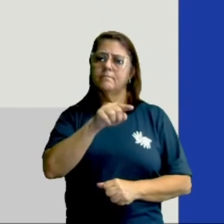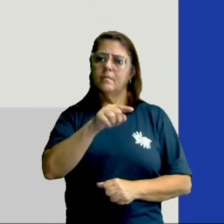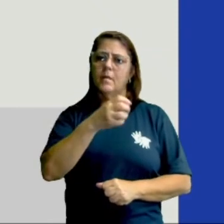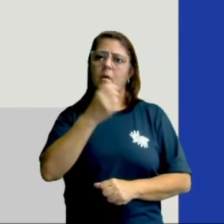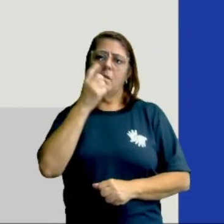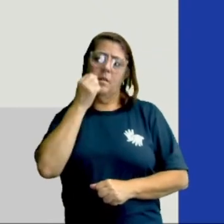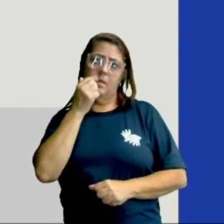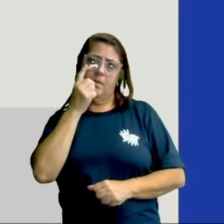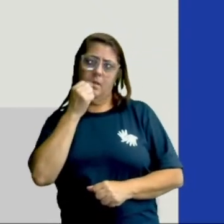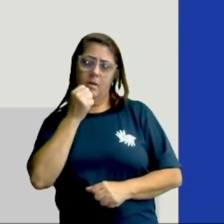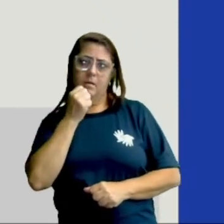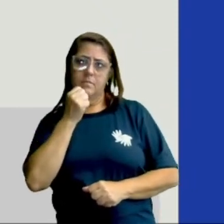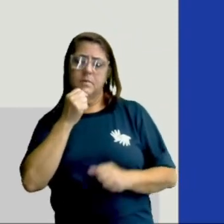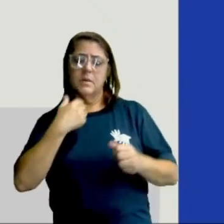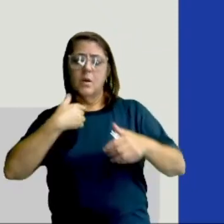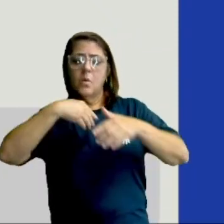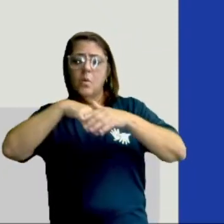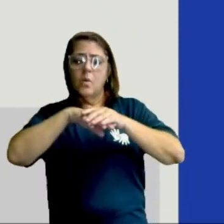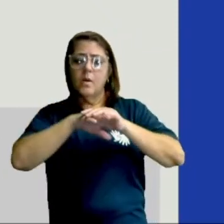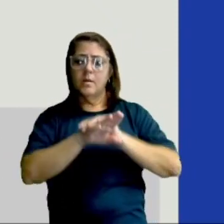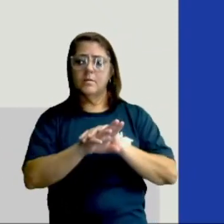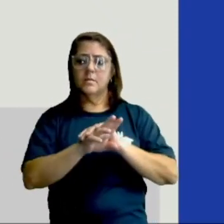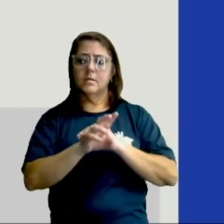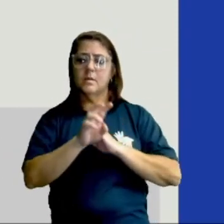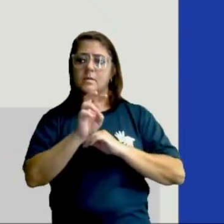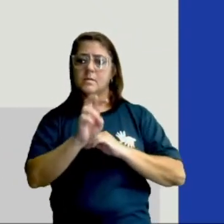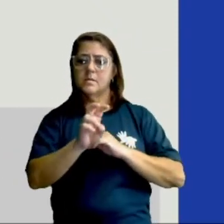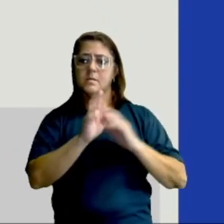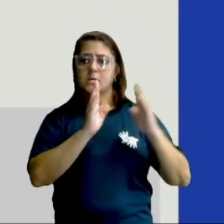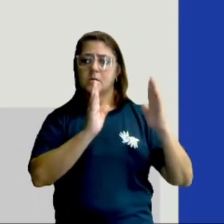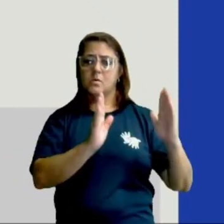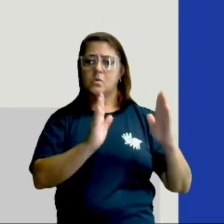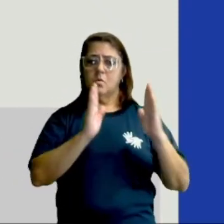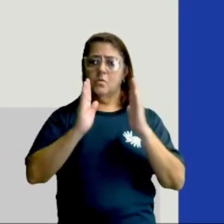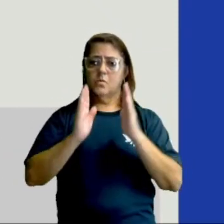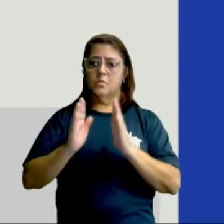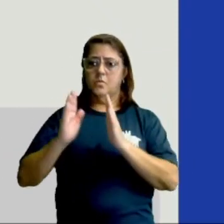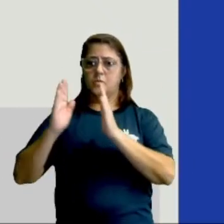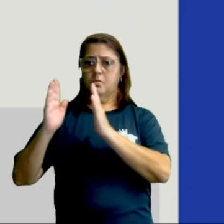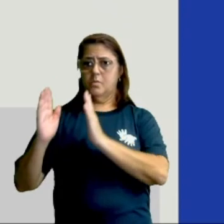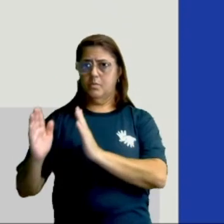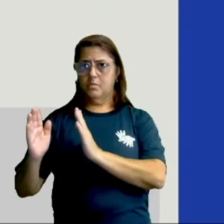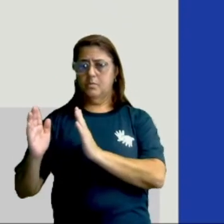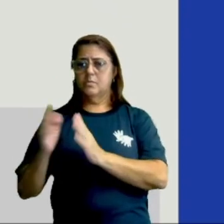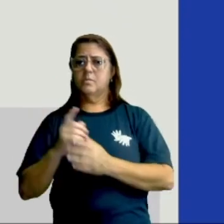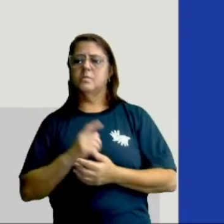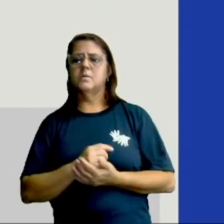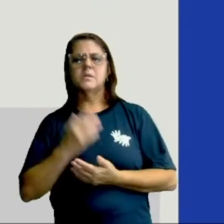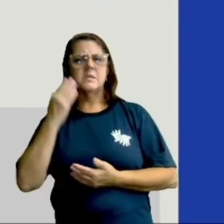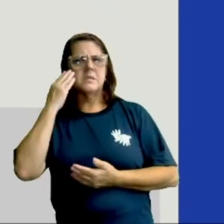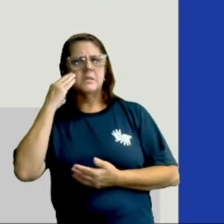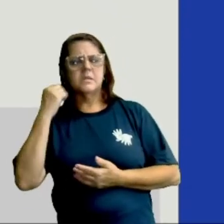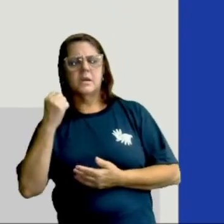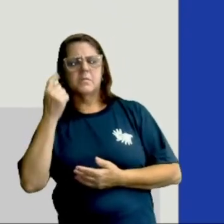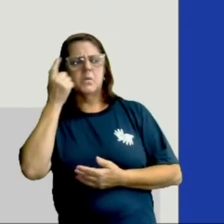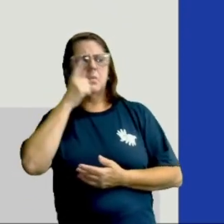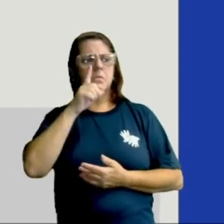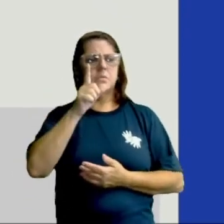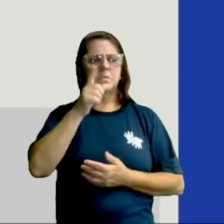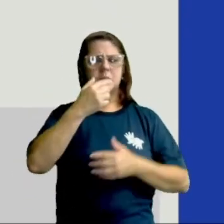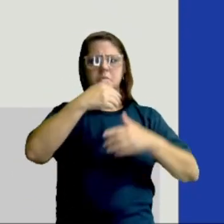quer guardar esses lápis em 5 caixas. Sabe-se que ele